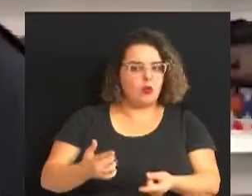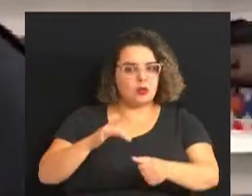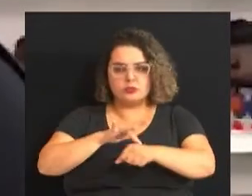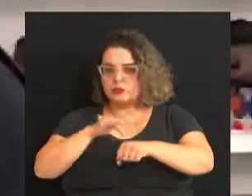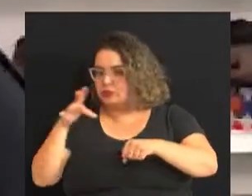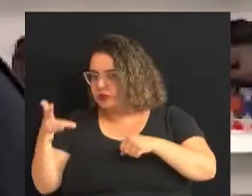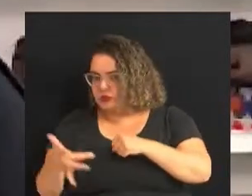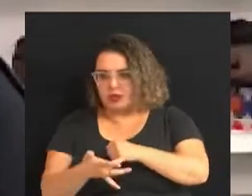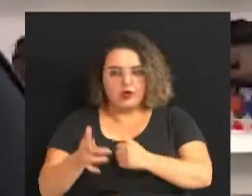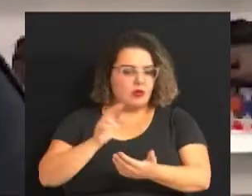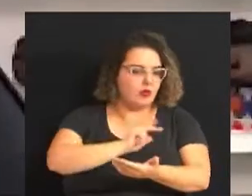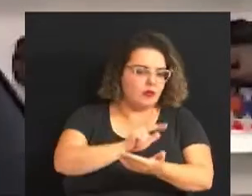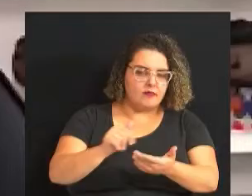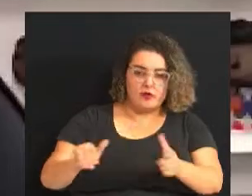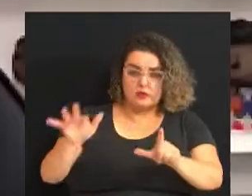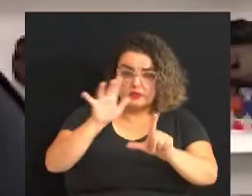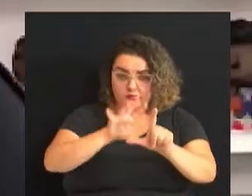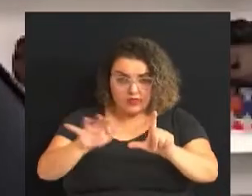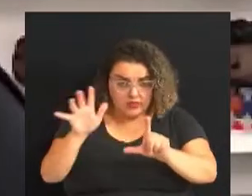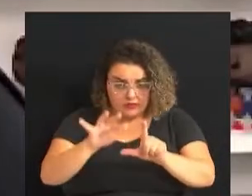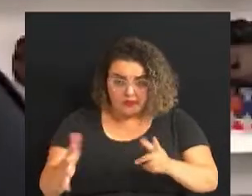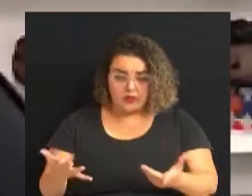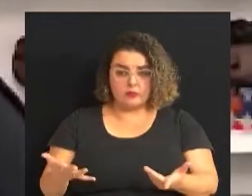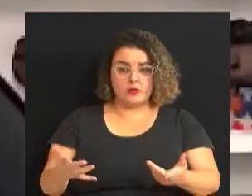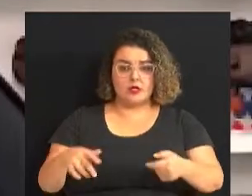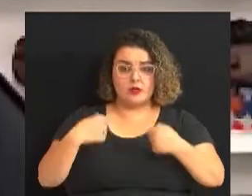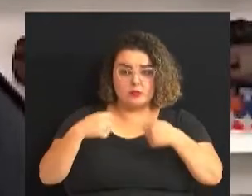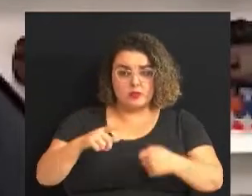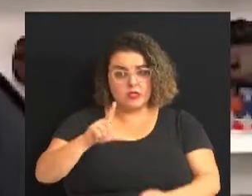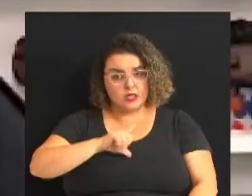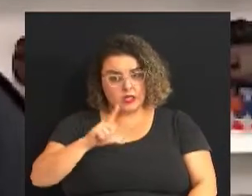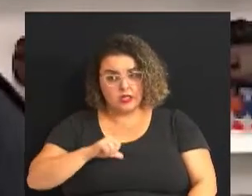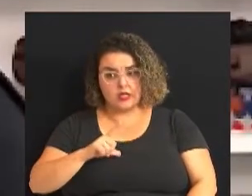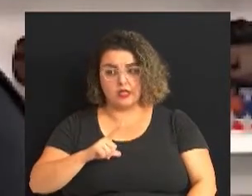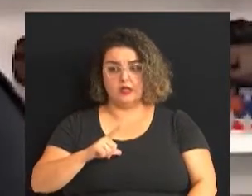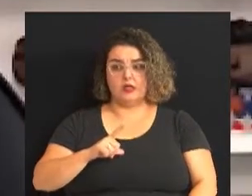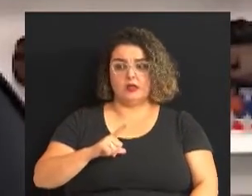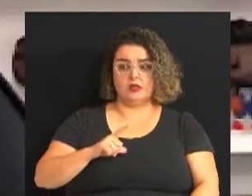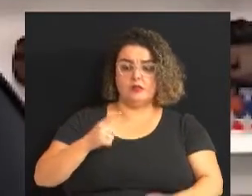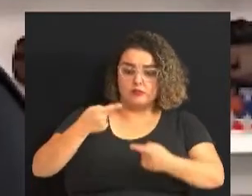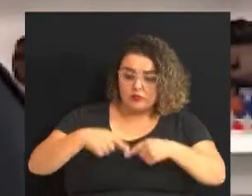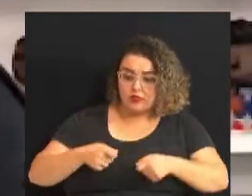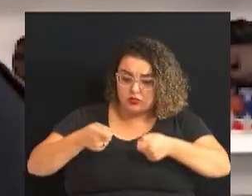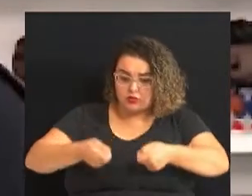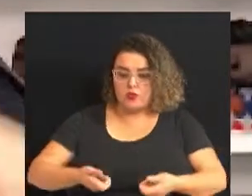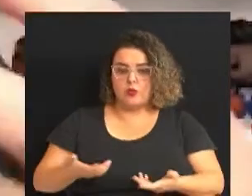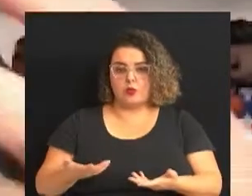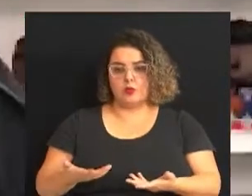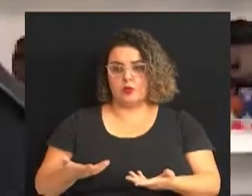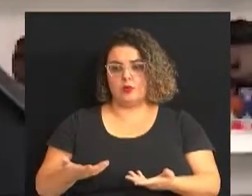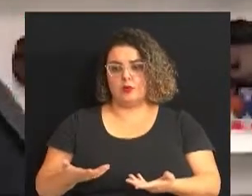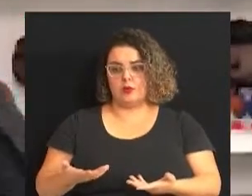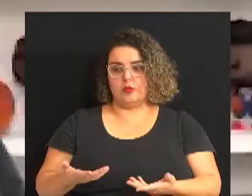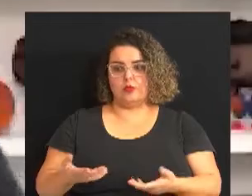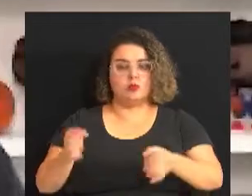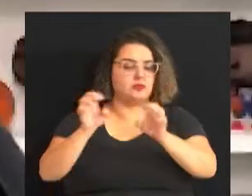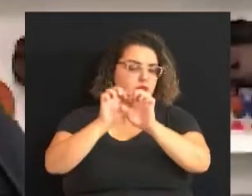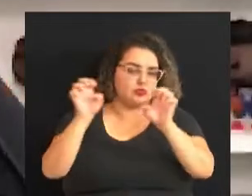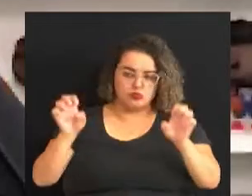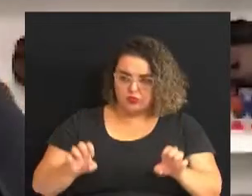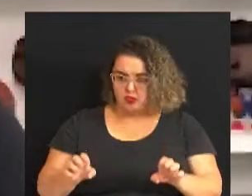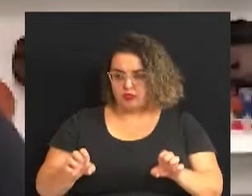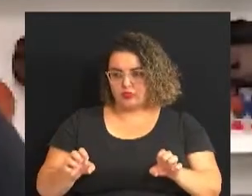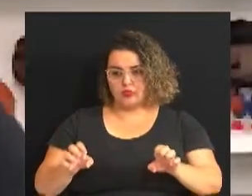em várias plataformas, e você precisa ter um campeonato nacional também sólido, com estrutura